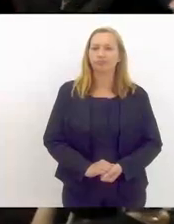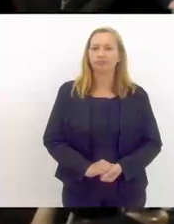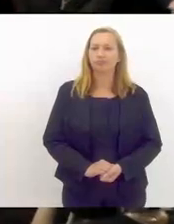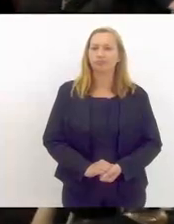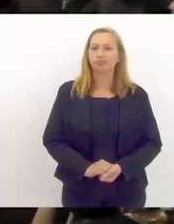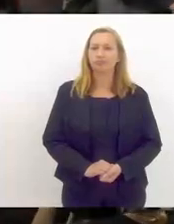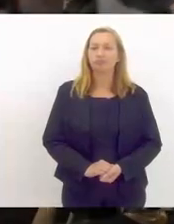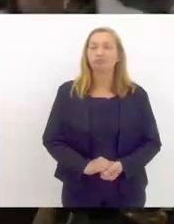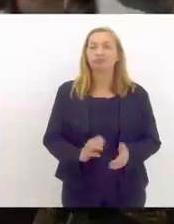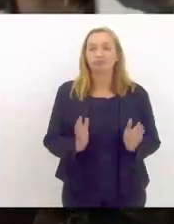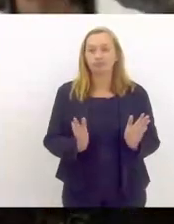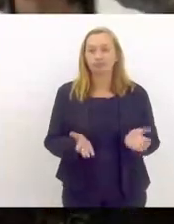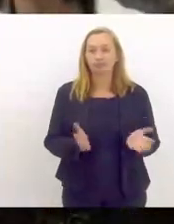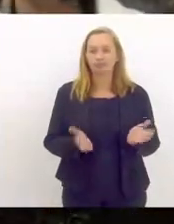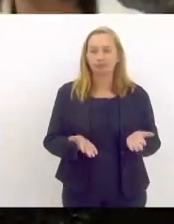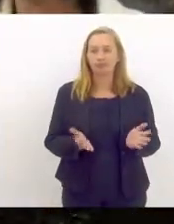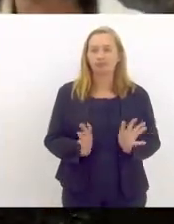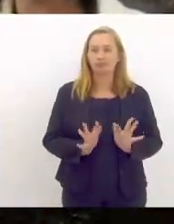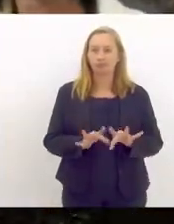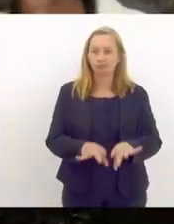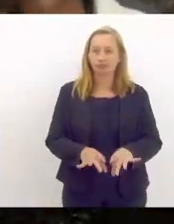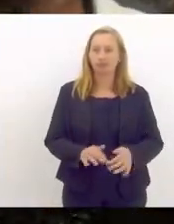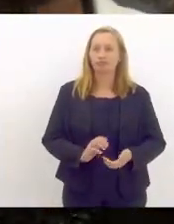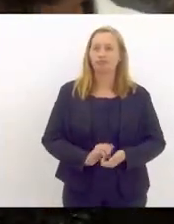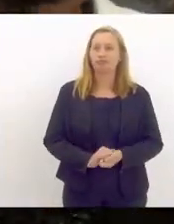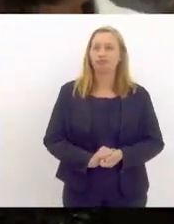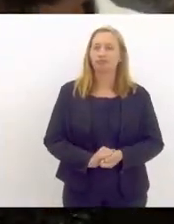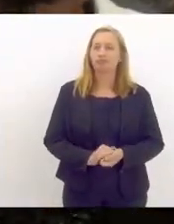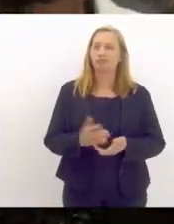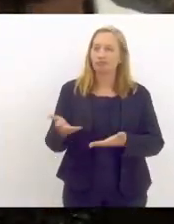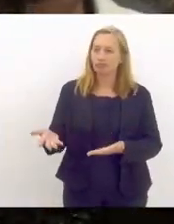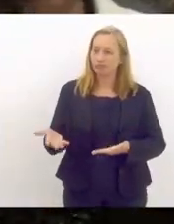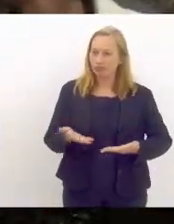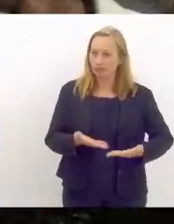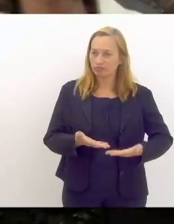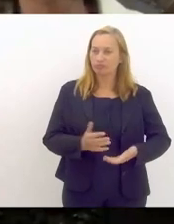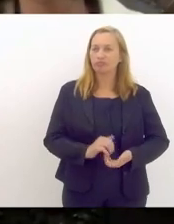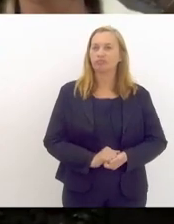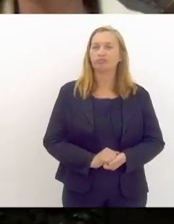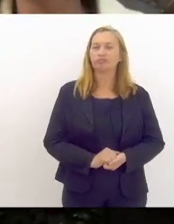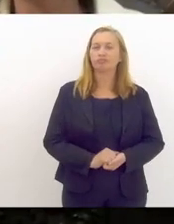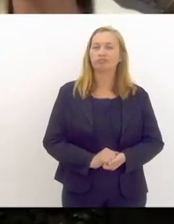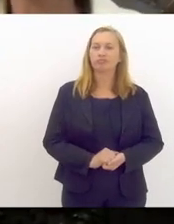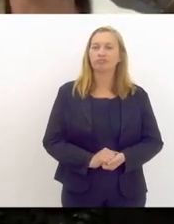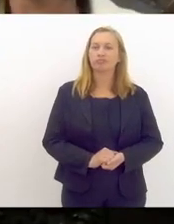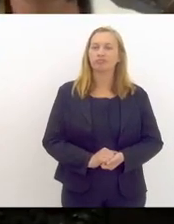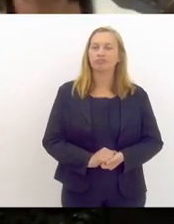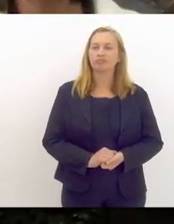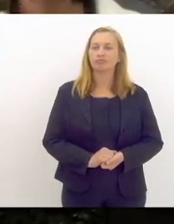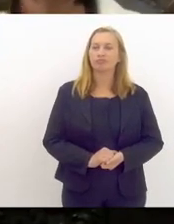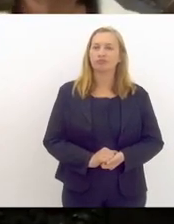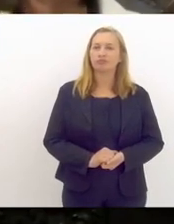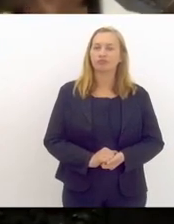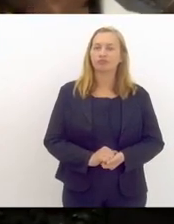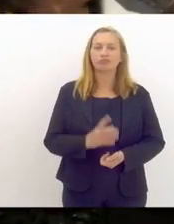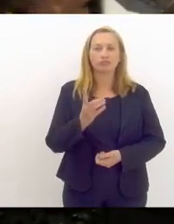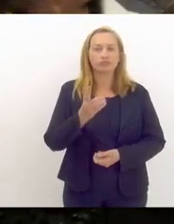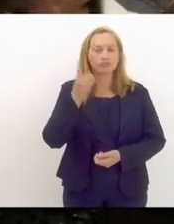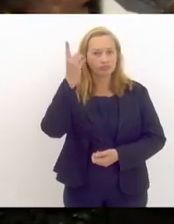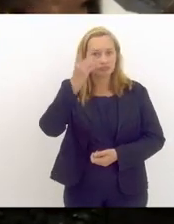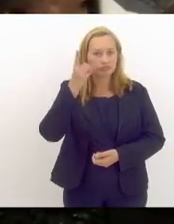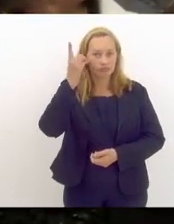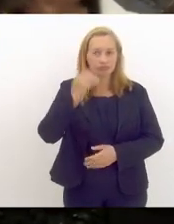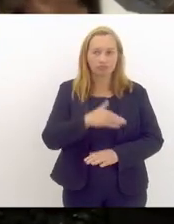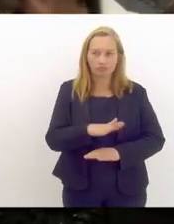Então, agora vamos partir para o encerramento. Convoco os nobres deputados e